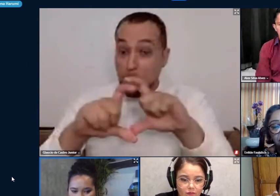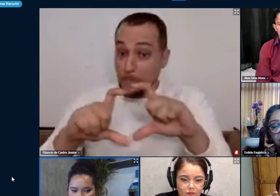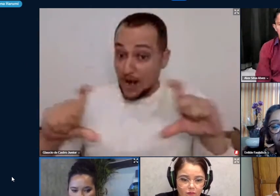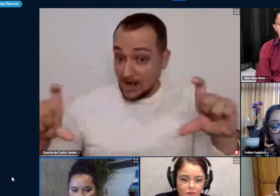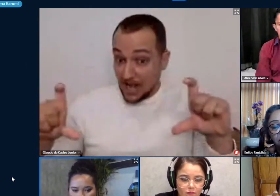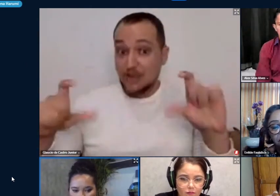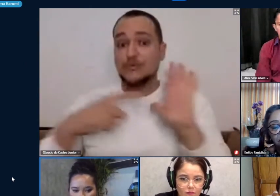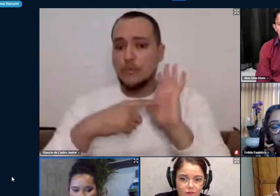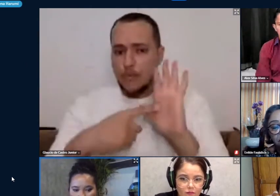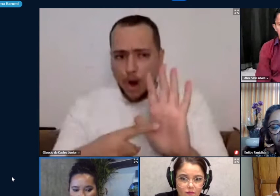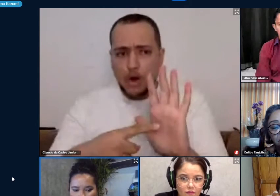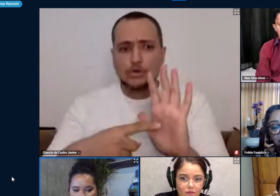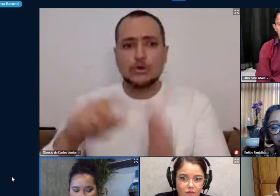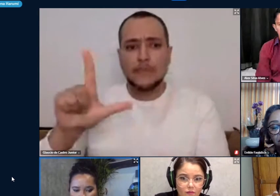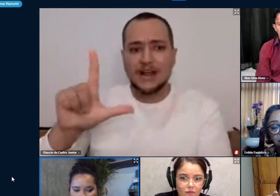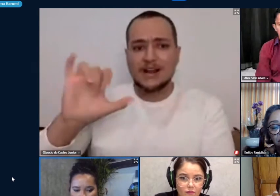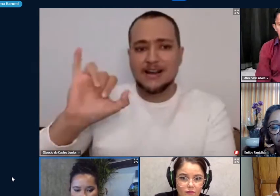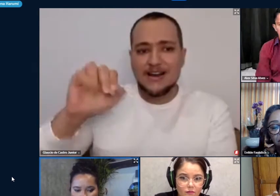histórico